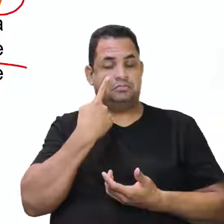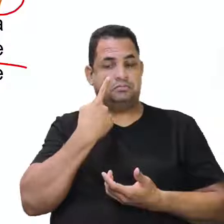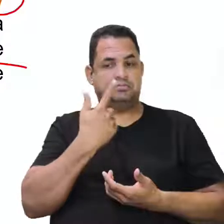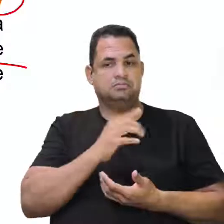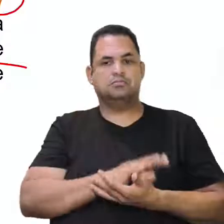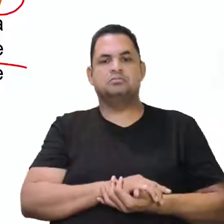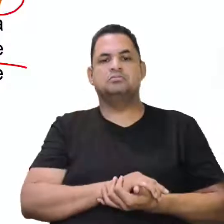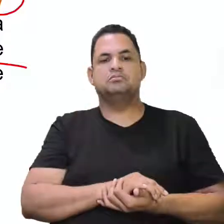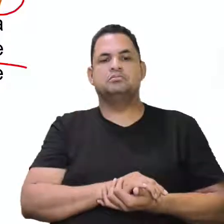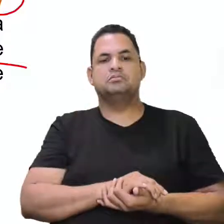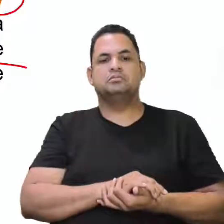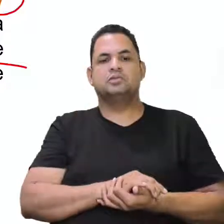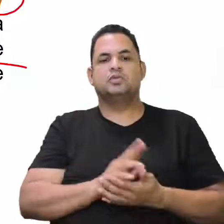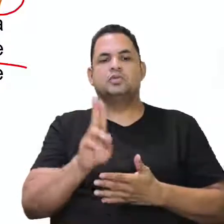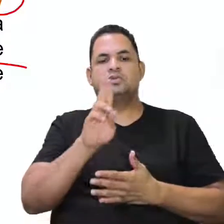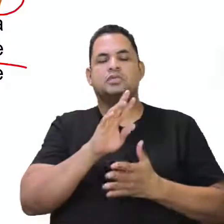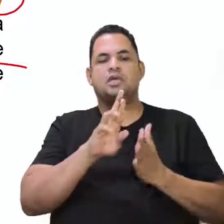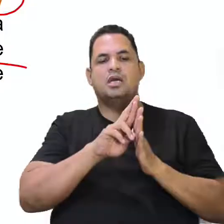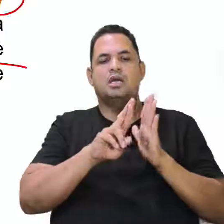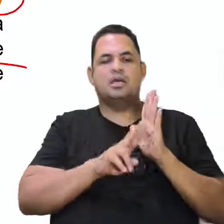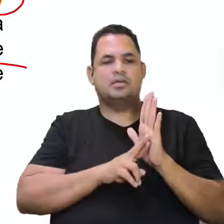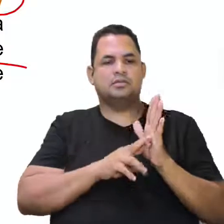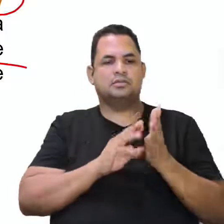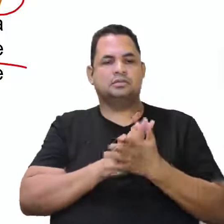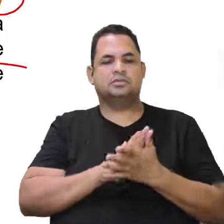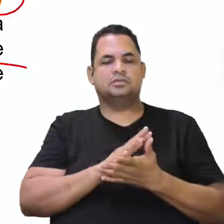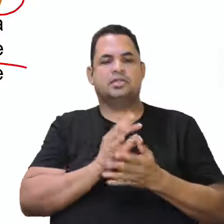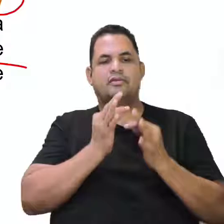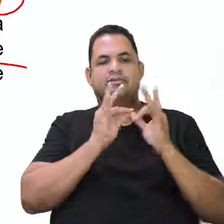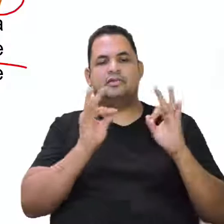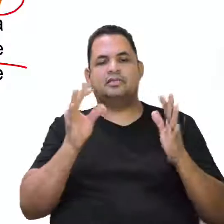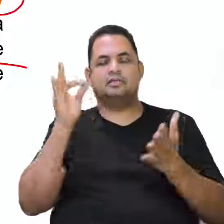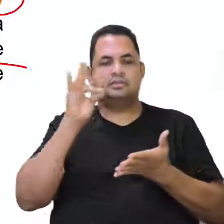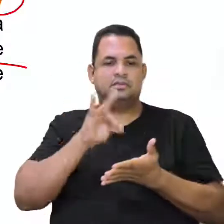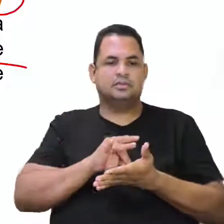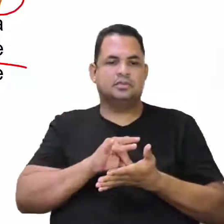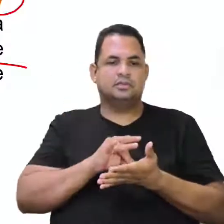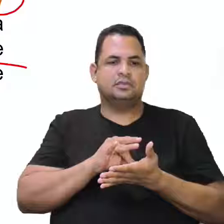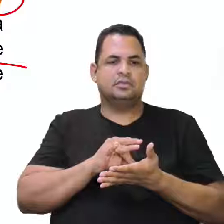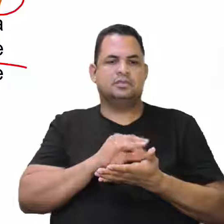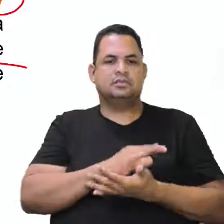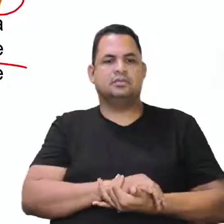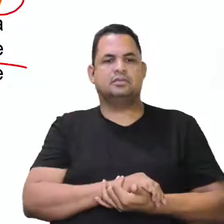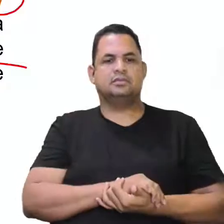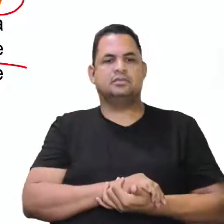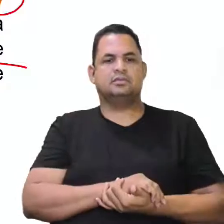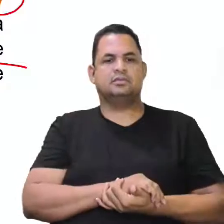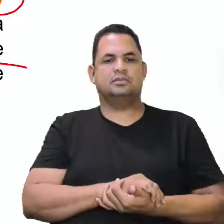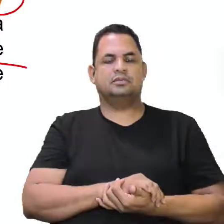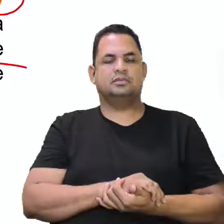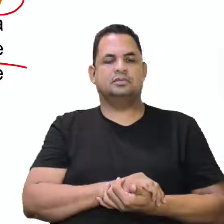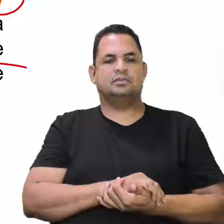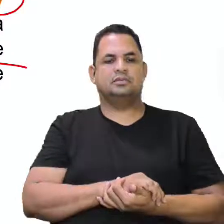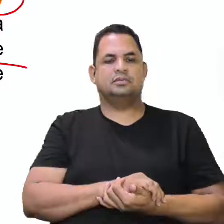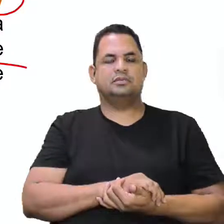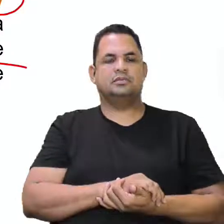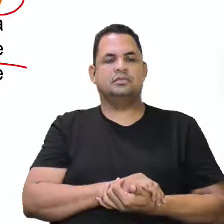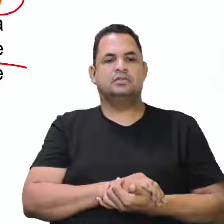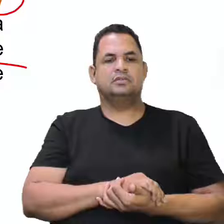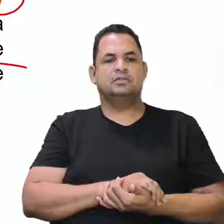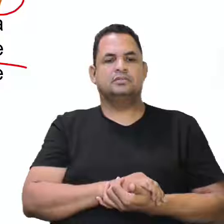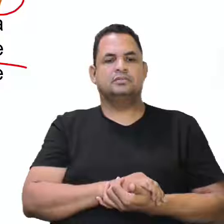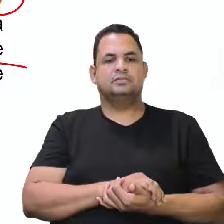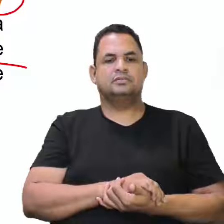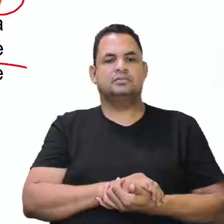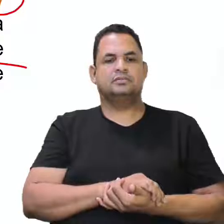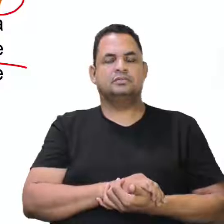minha regra. A minha regra é o quê? Uma frase afirmativa, eu tenho só essas duas opções. Every. Então,